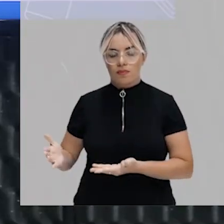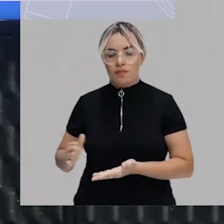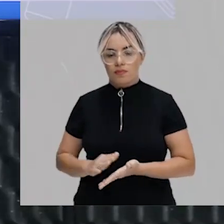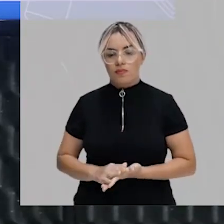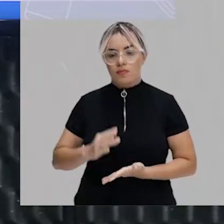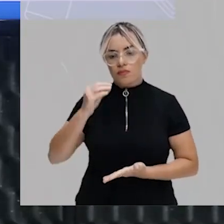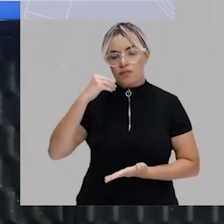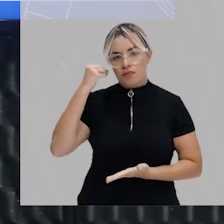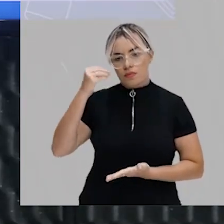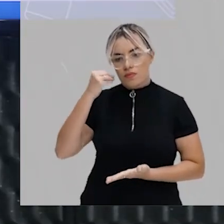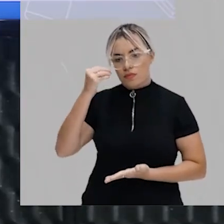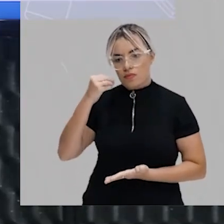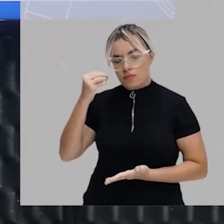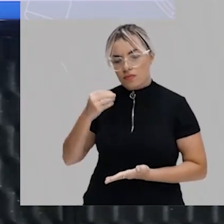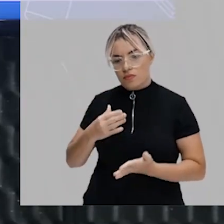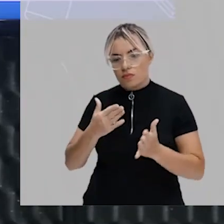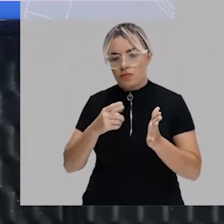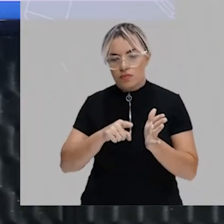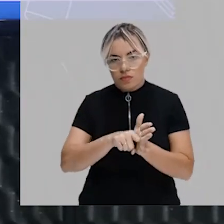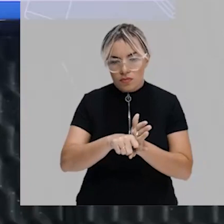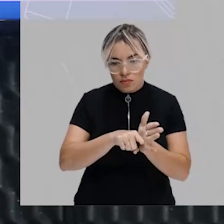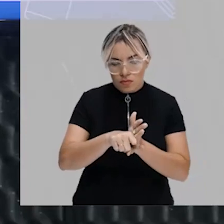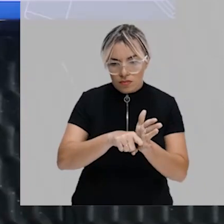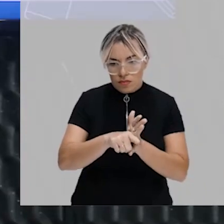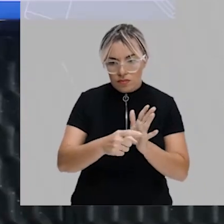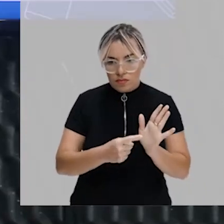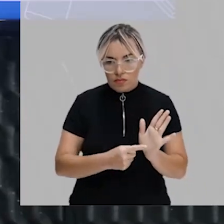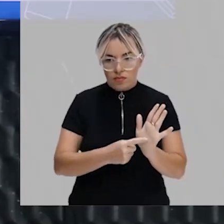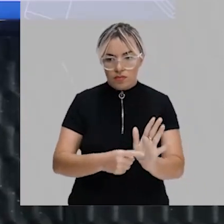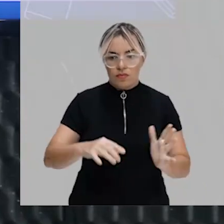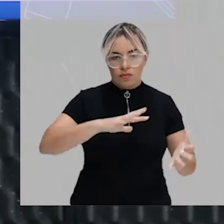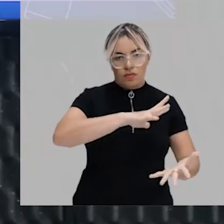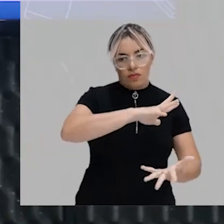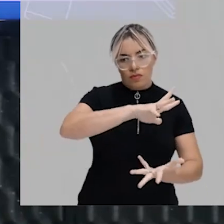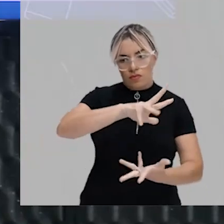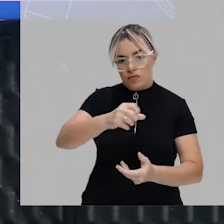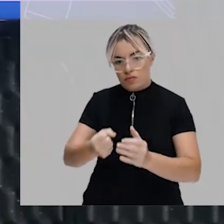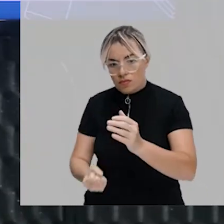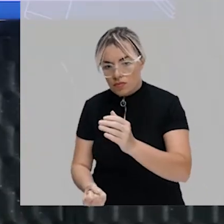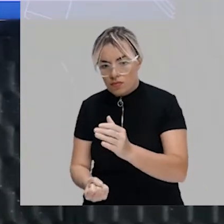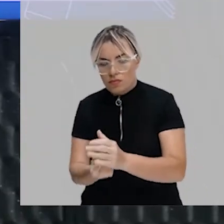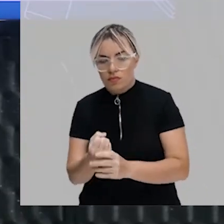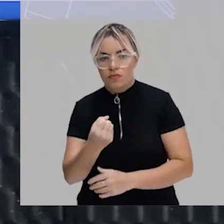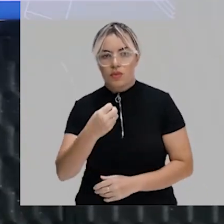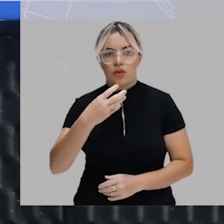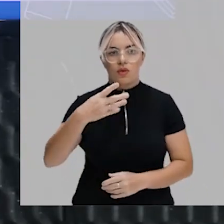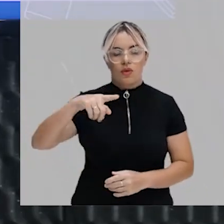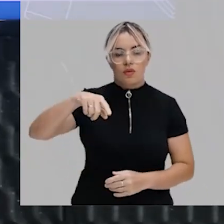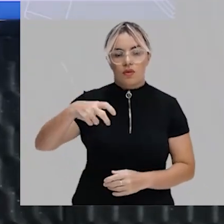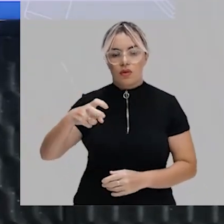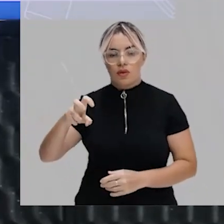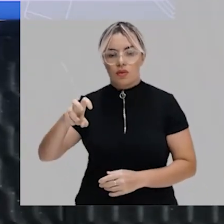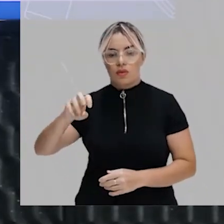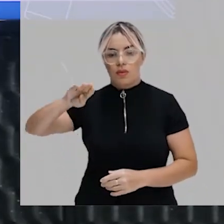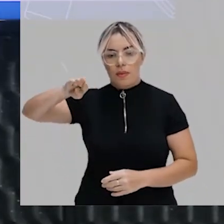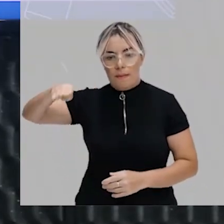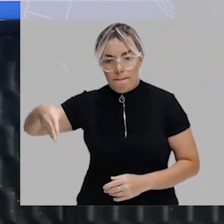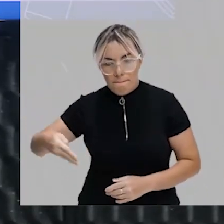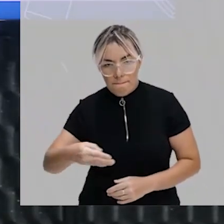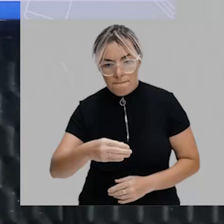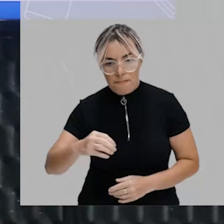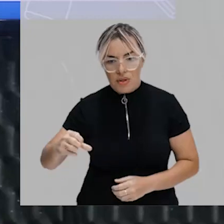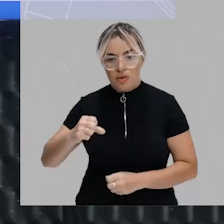evidências científicas apontam que a Terra se originou há 4,5 bilhões de anos.